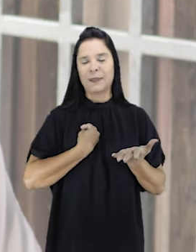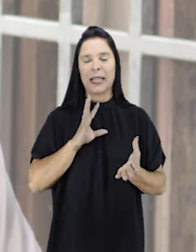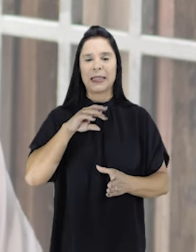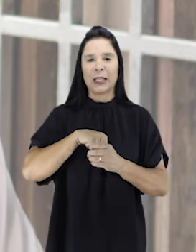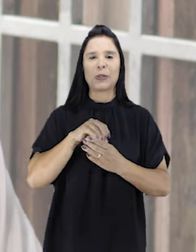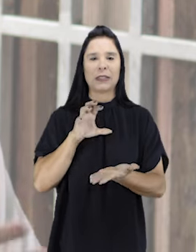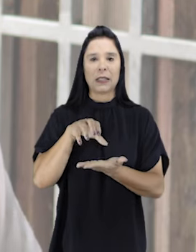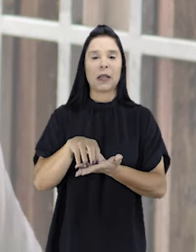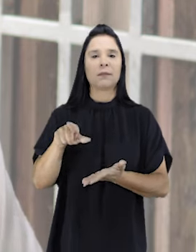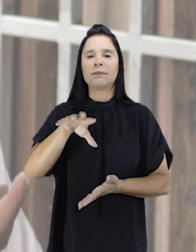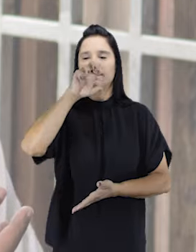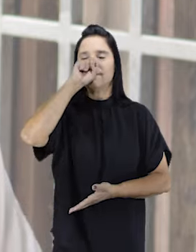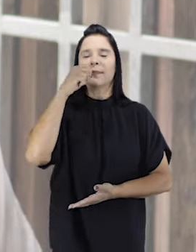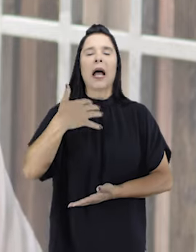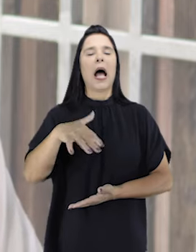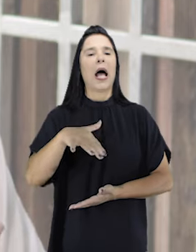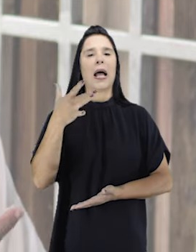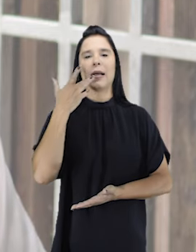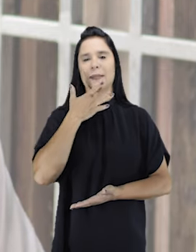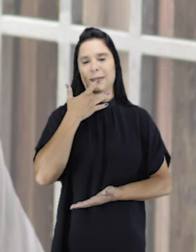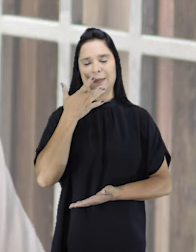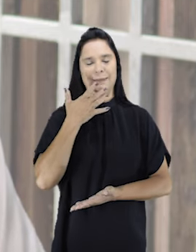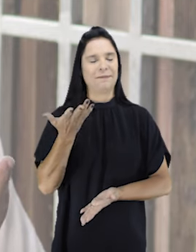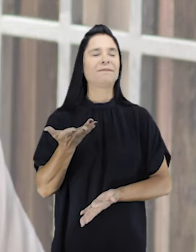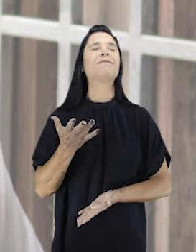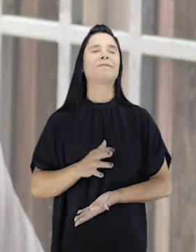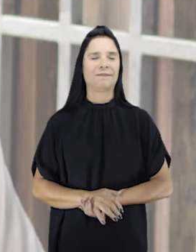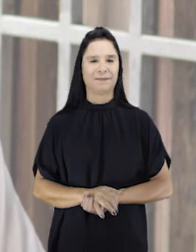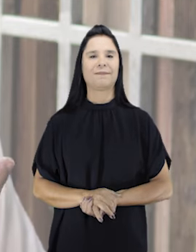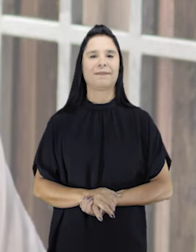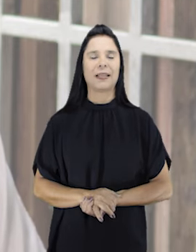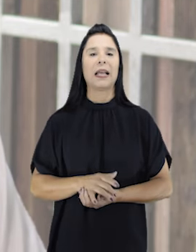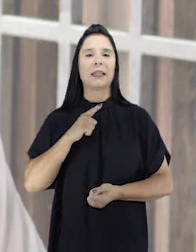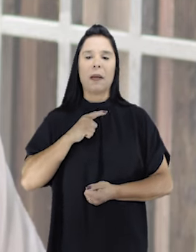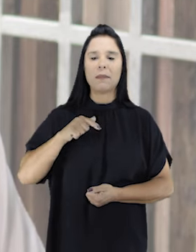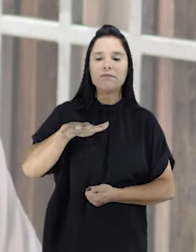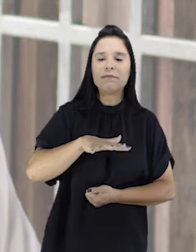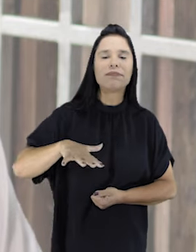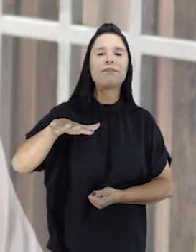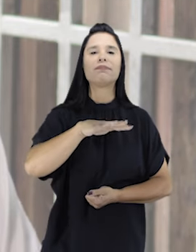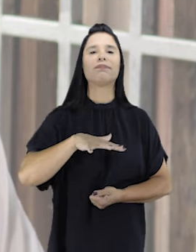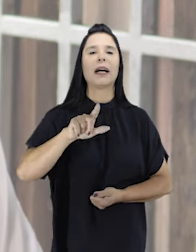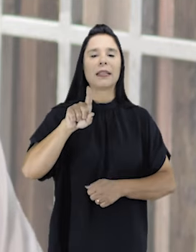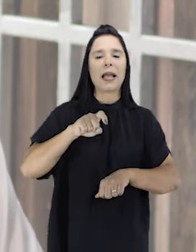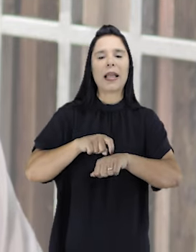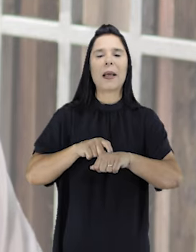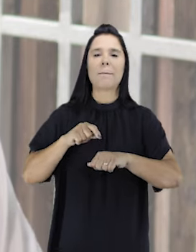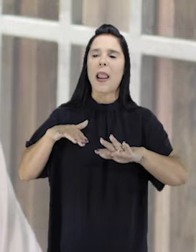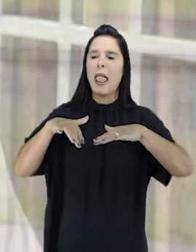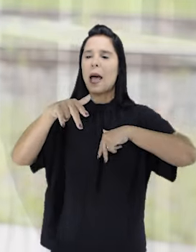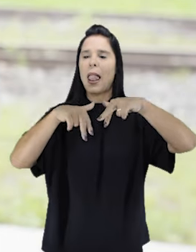presente nas estações, inclusive pelos aromas, né? Por toda a ambiência